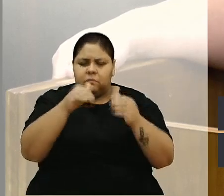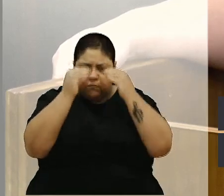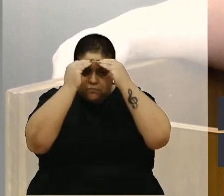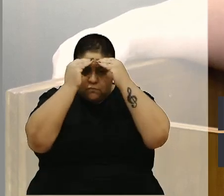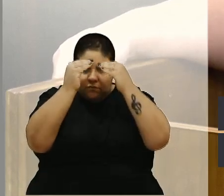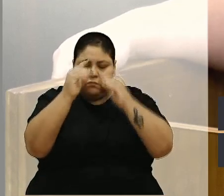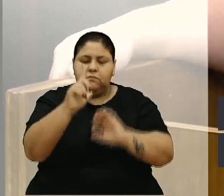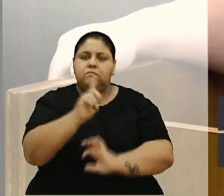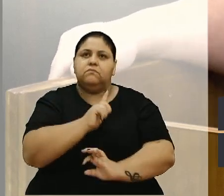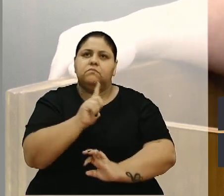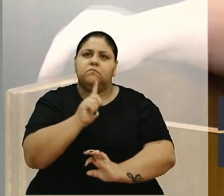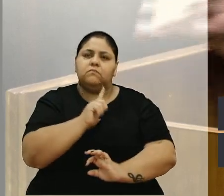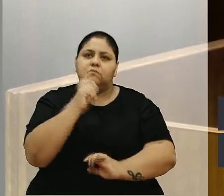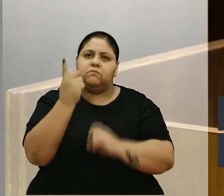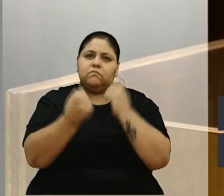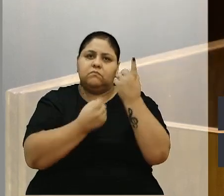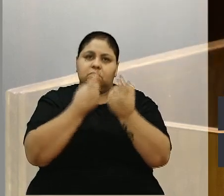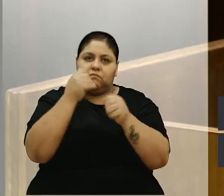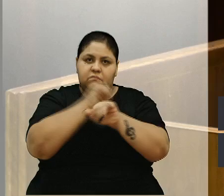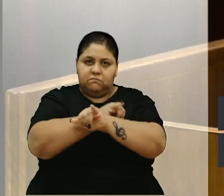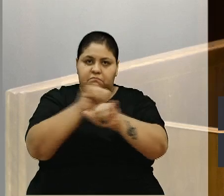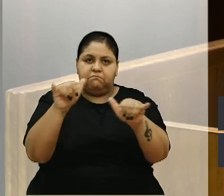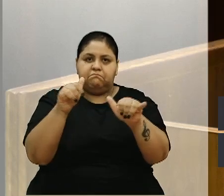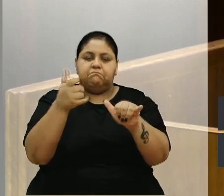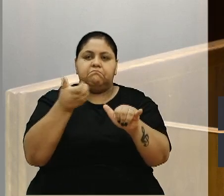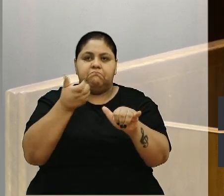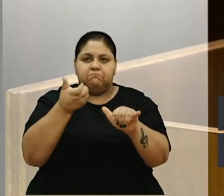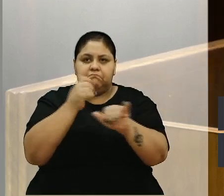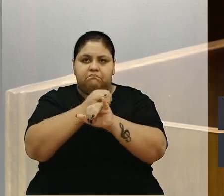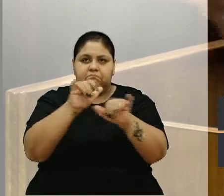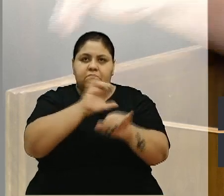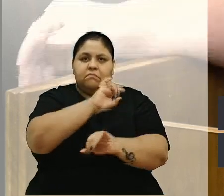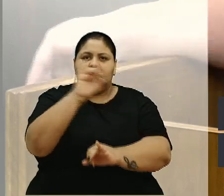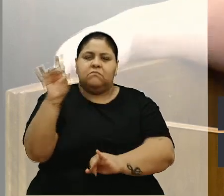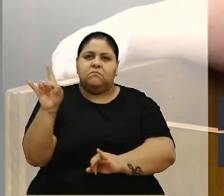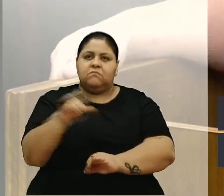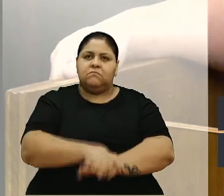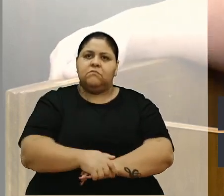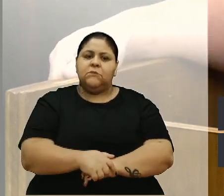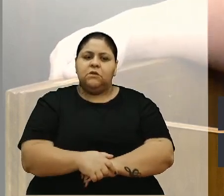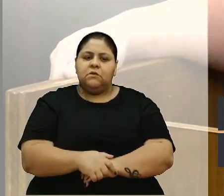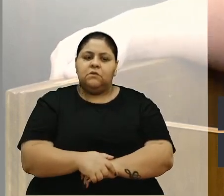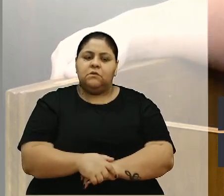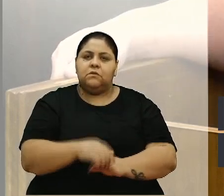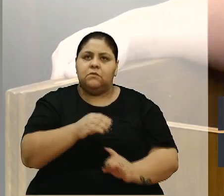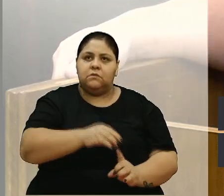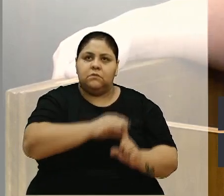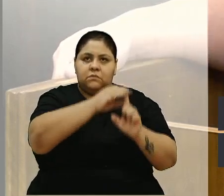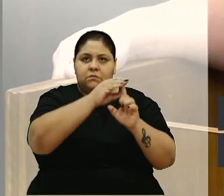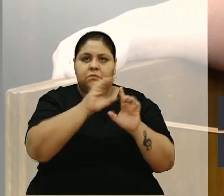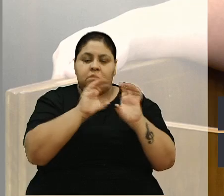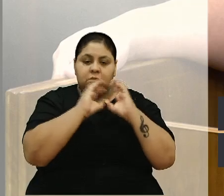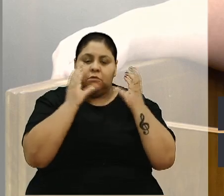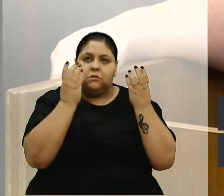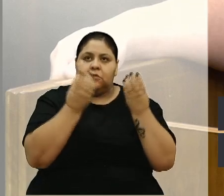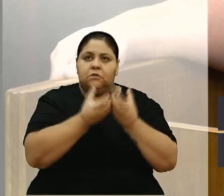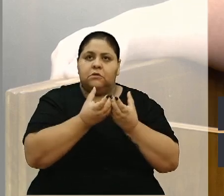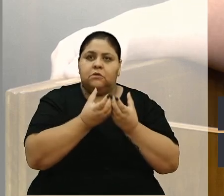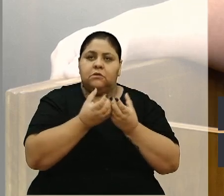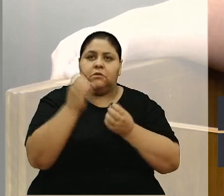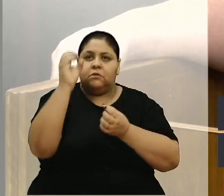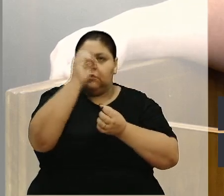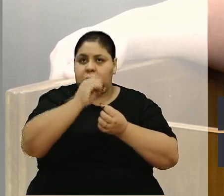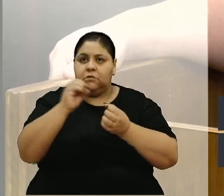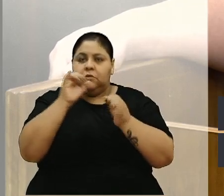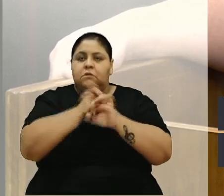temos algumas notícias aqui que eu quero dar para cada um dos vereadores e principalmente para a comunidade, que são ótimas